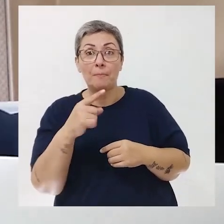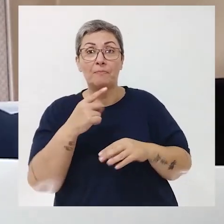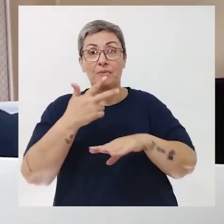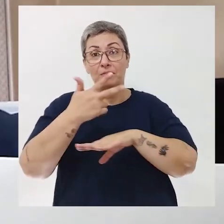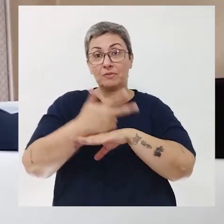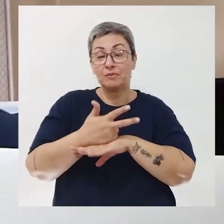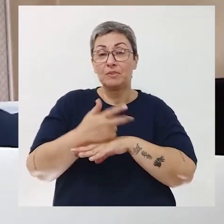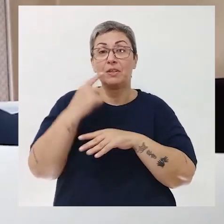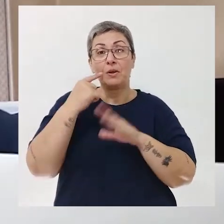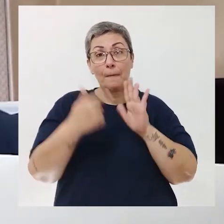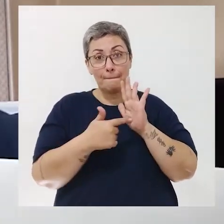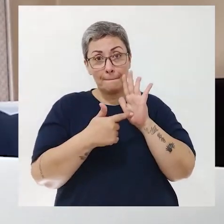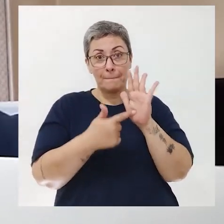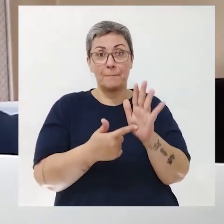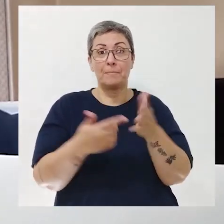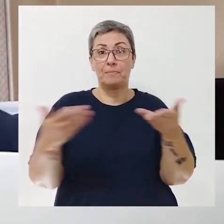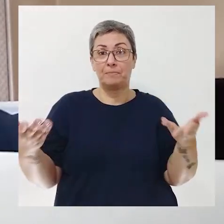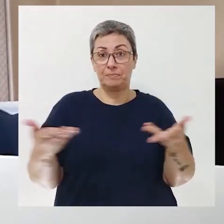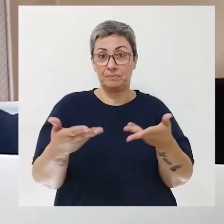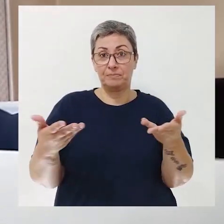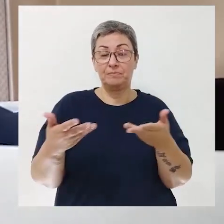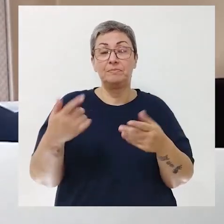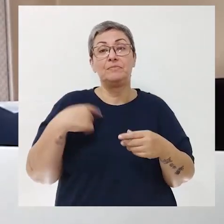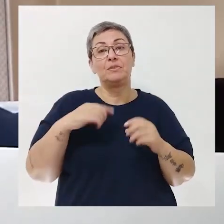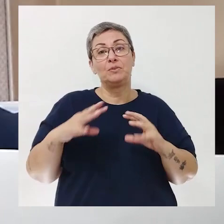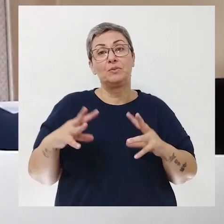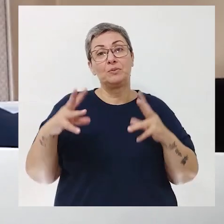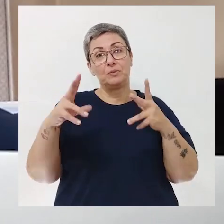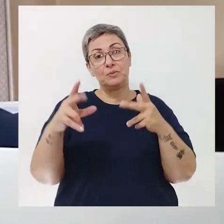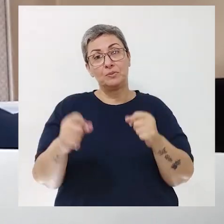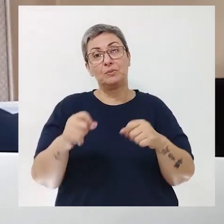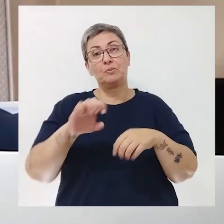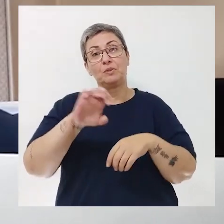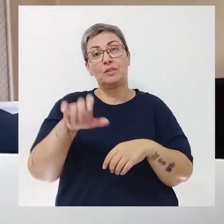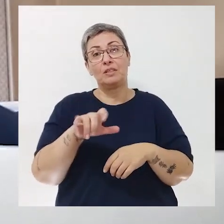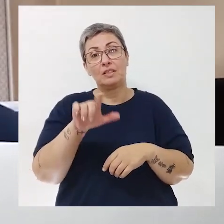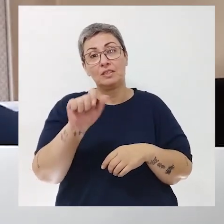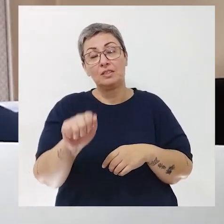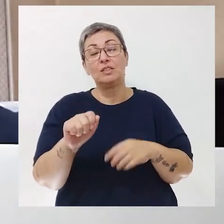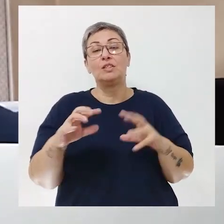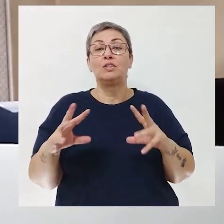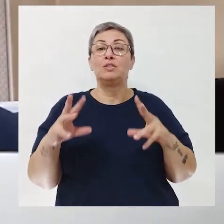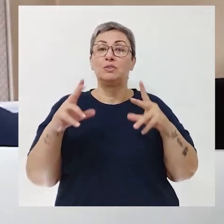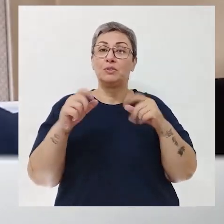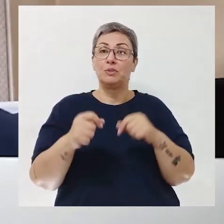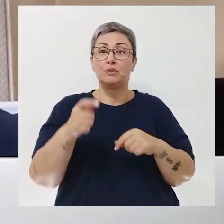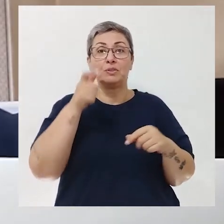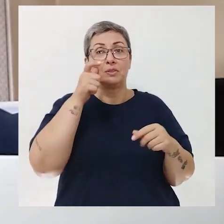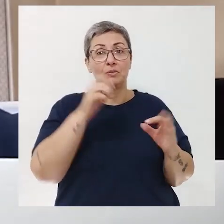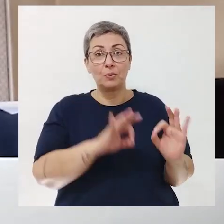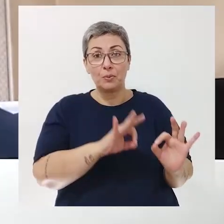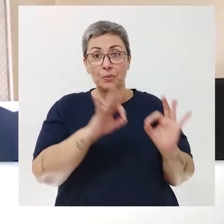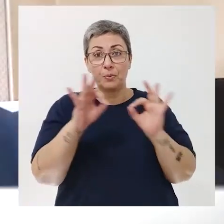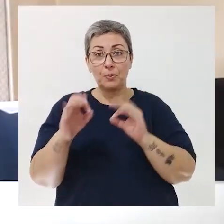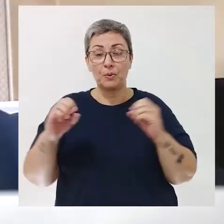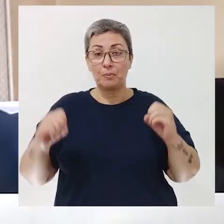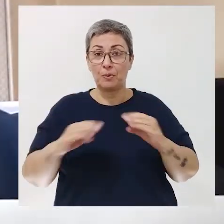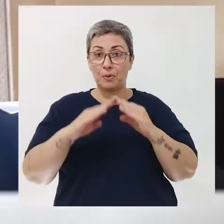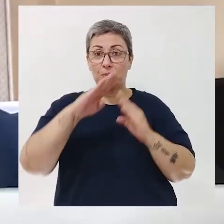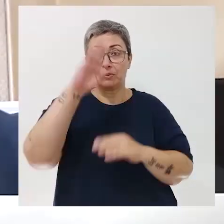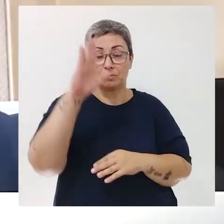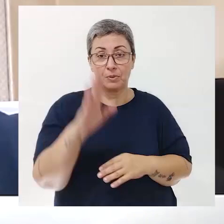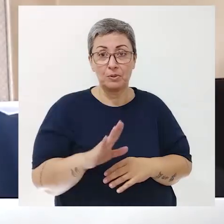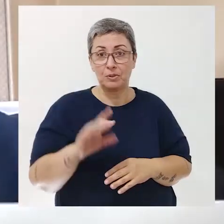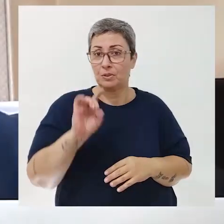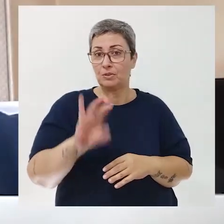seu vídeo e quero mostrar esse vídeo aqui para todo mundo que é da EJA e para todo mundo que assiste esse programa no Brasil